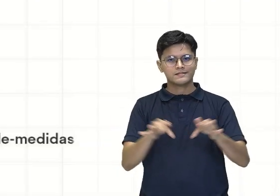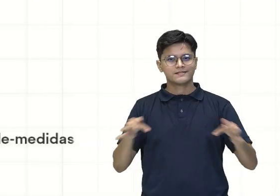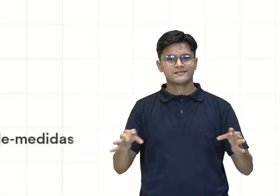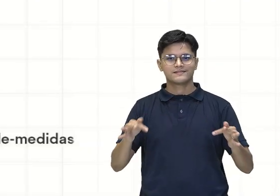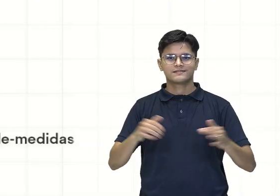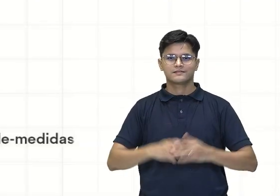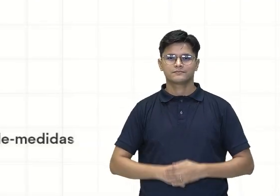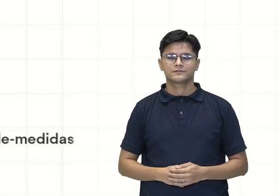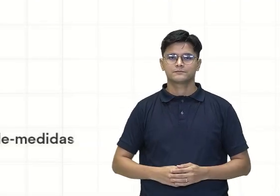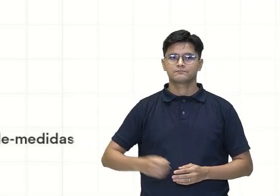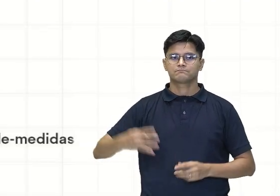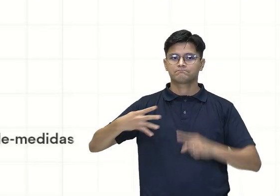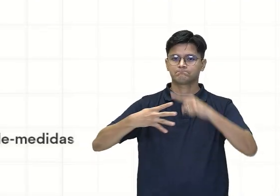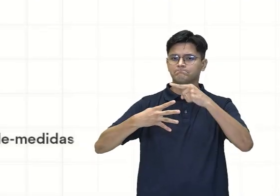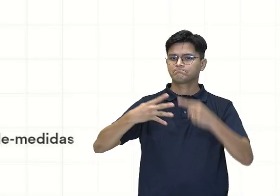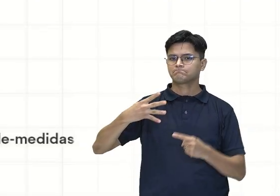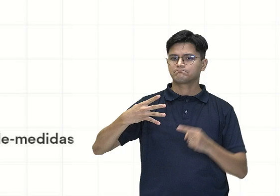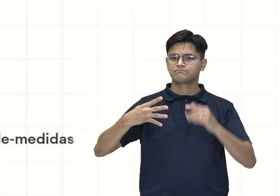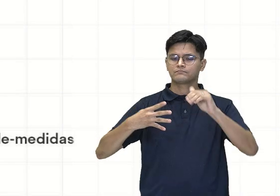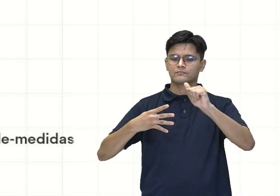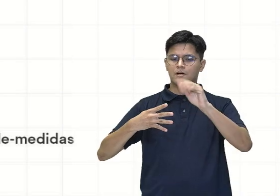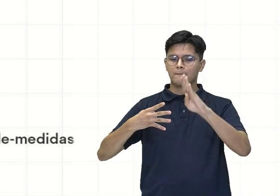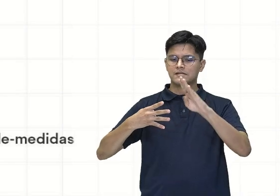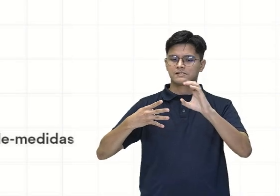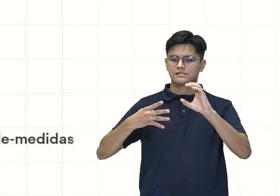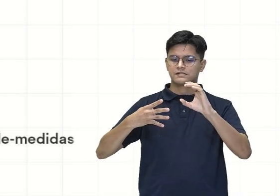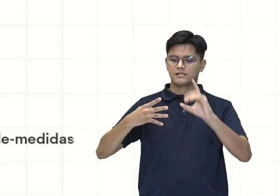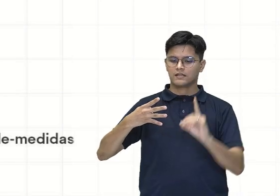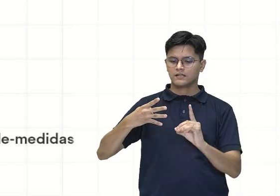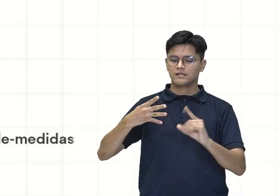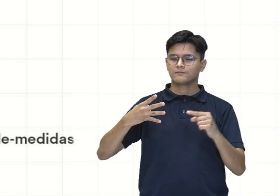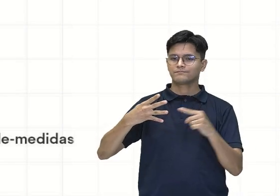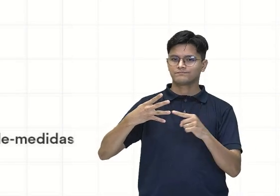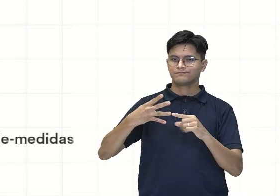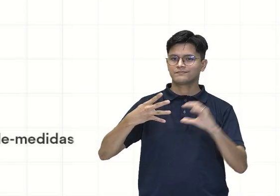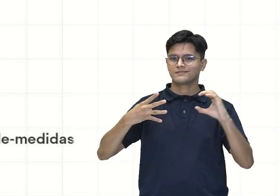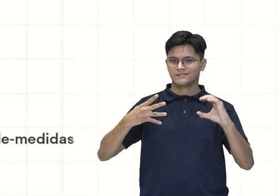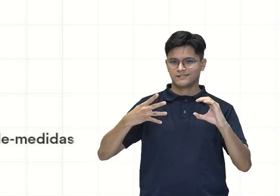nossa alternativa C, né? 8